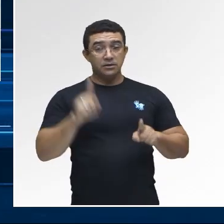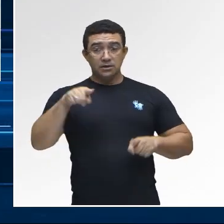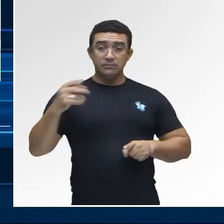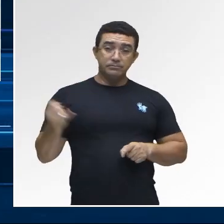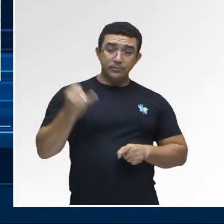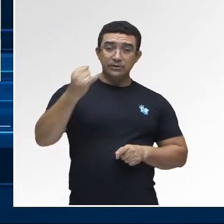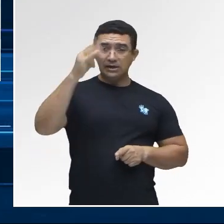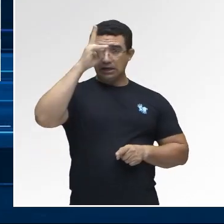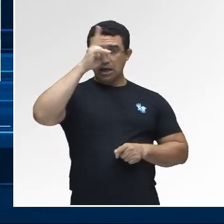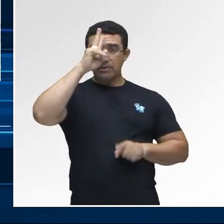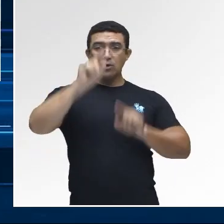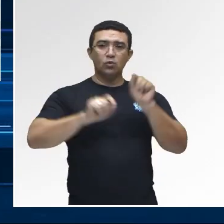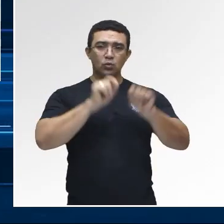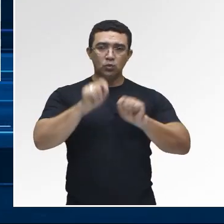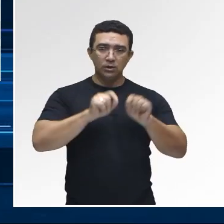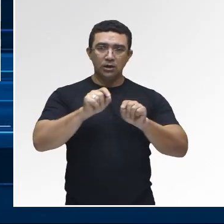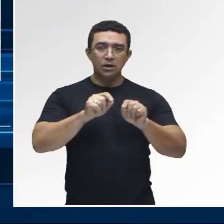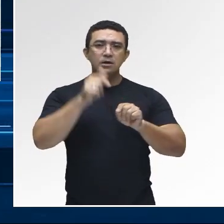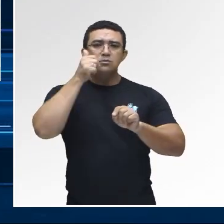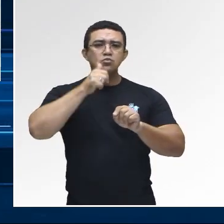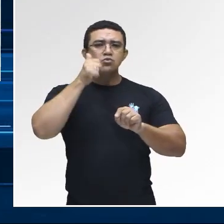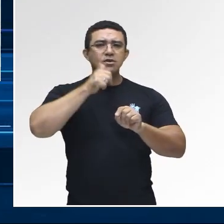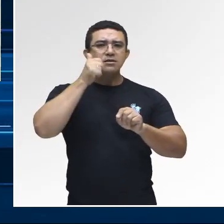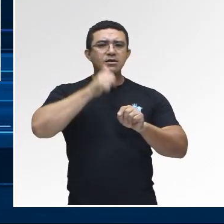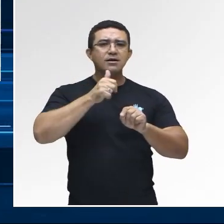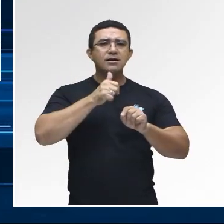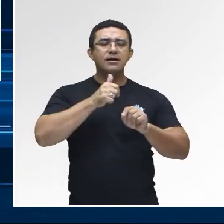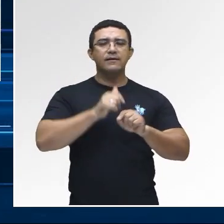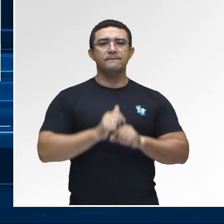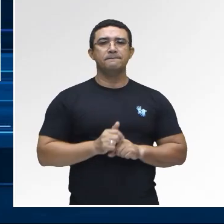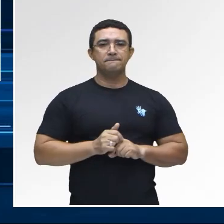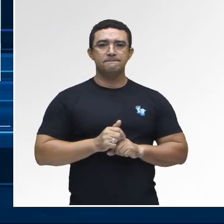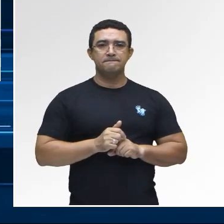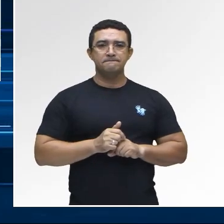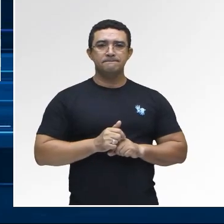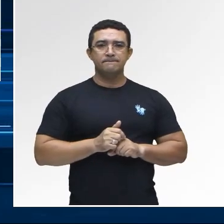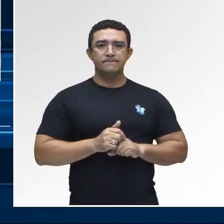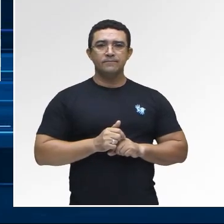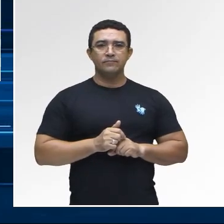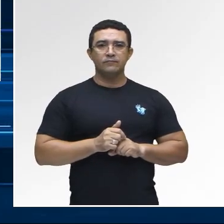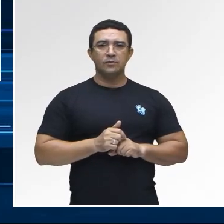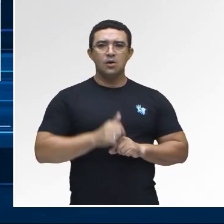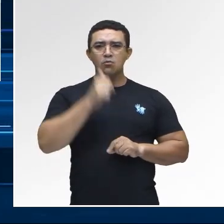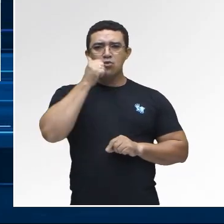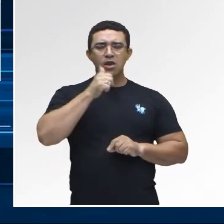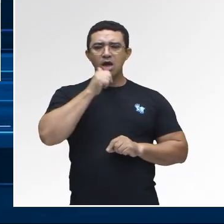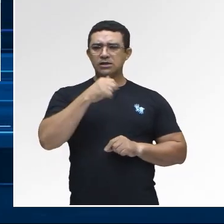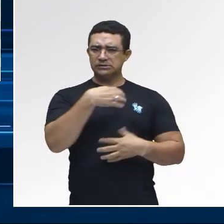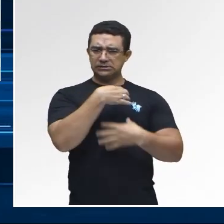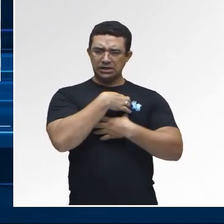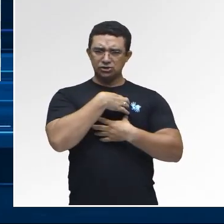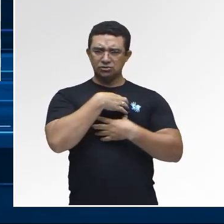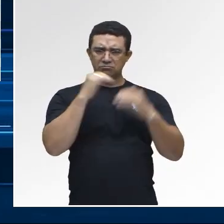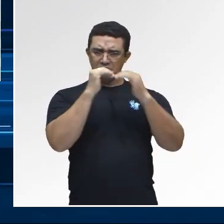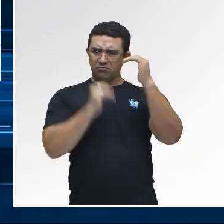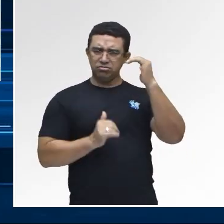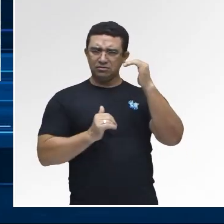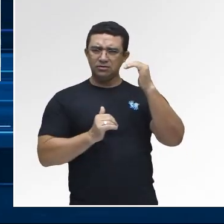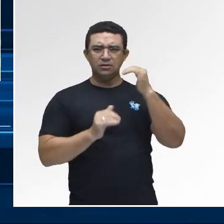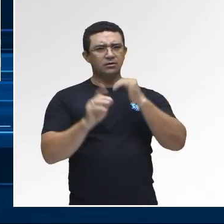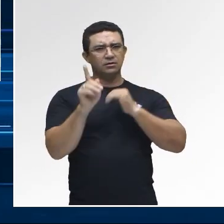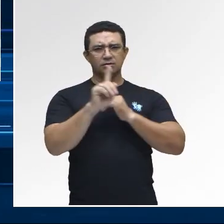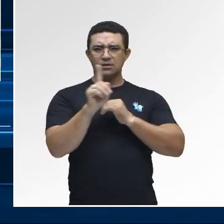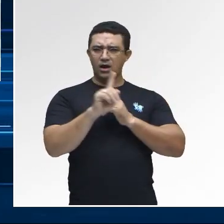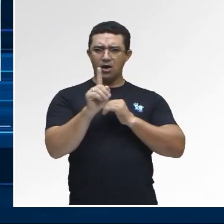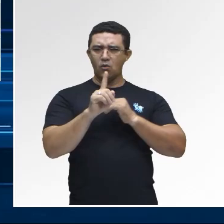também que essas mulheres, elas não se viam em condição inferior, não. Elas estavam ali na